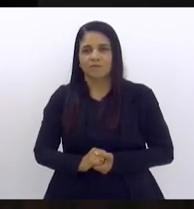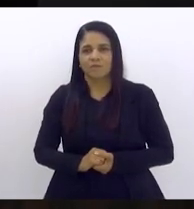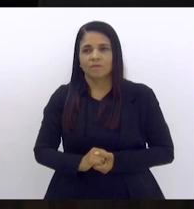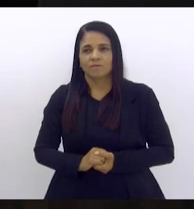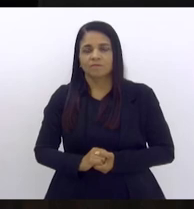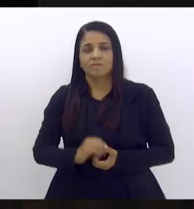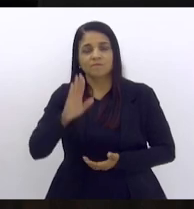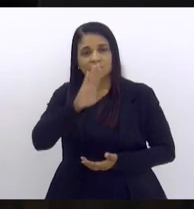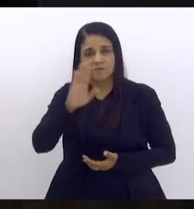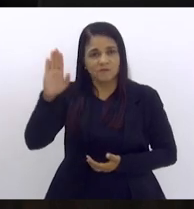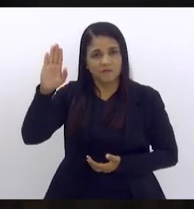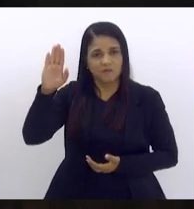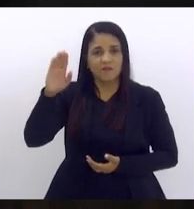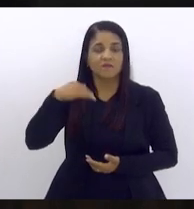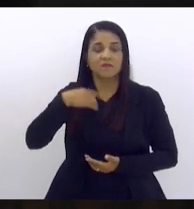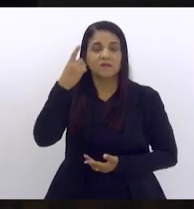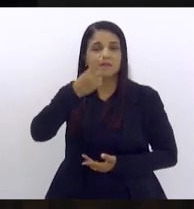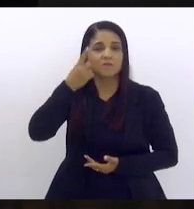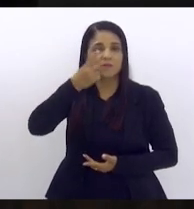Abstenção, deputado Flávio Serafini.